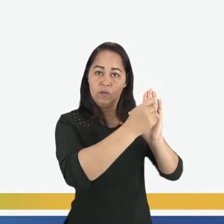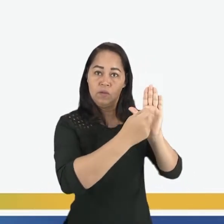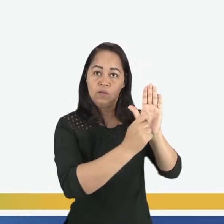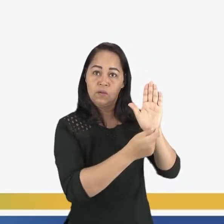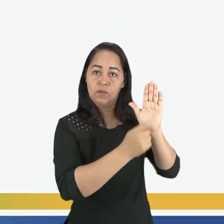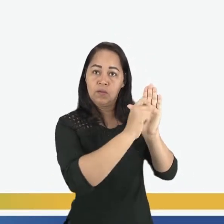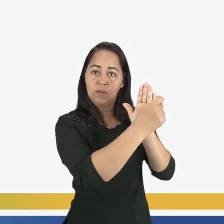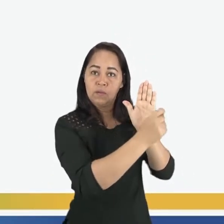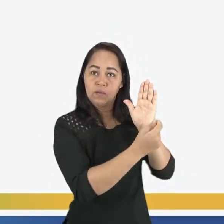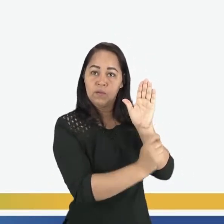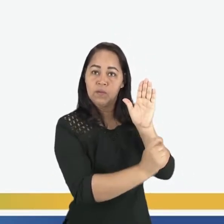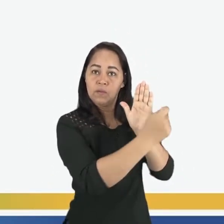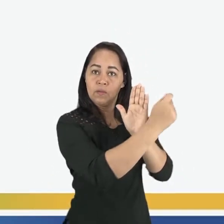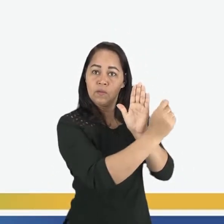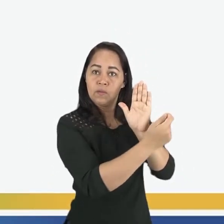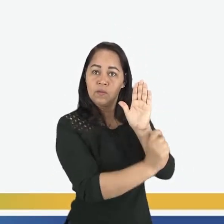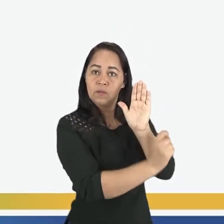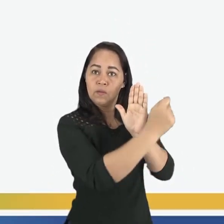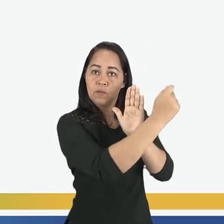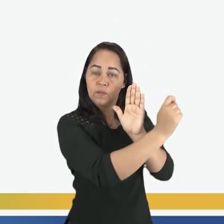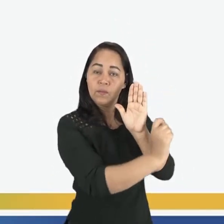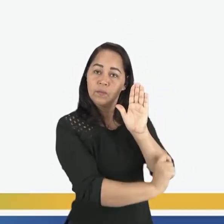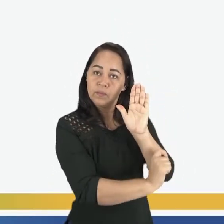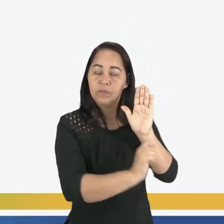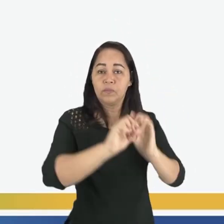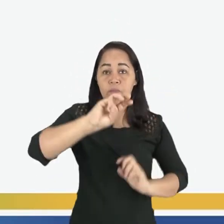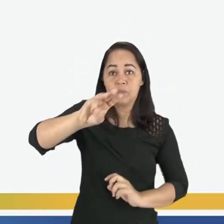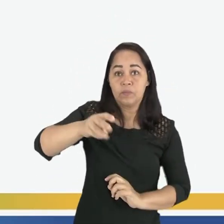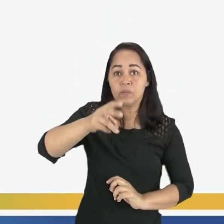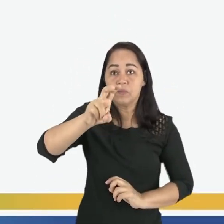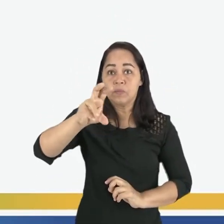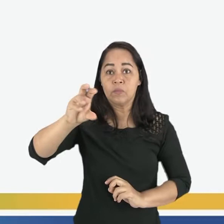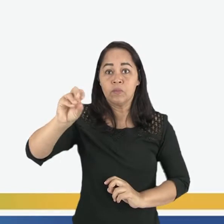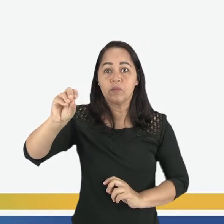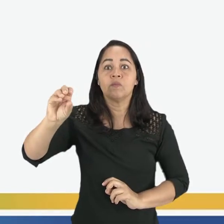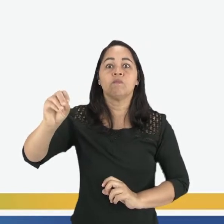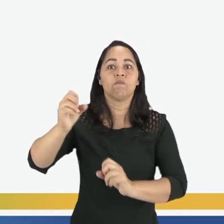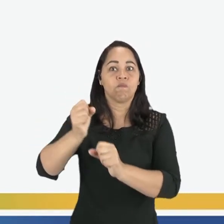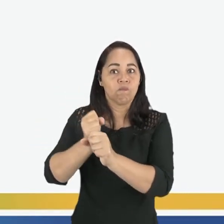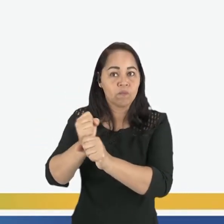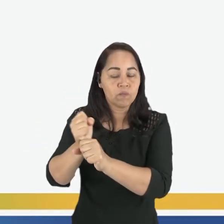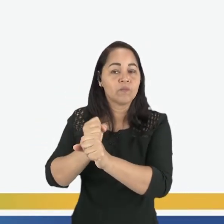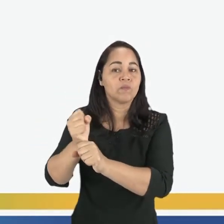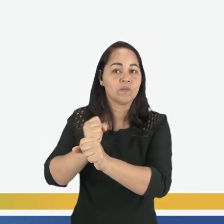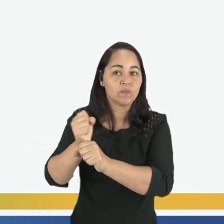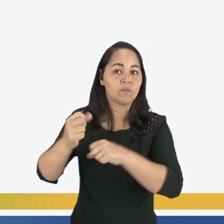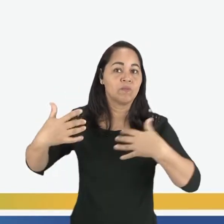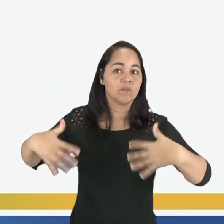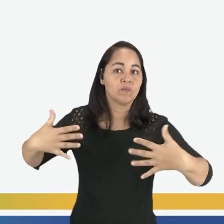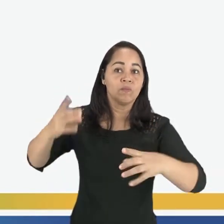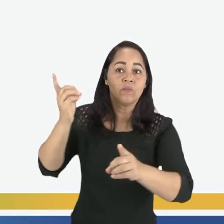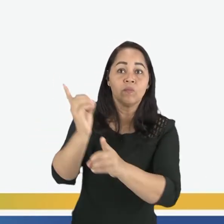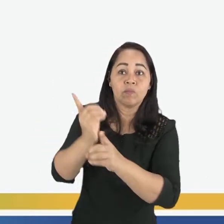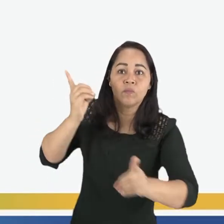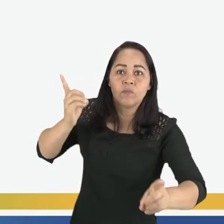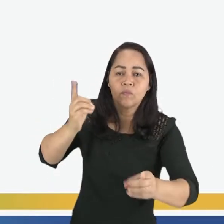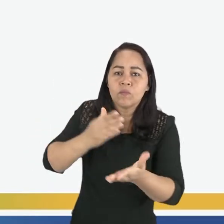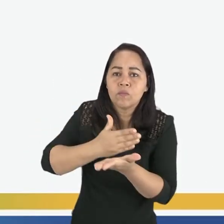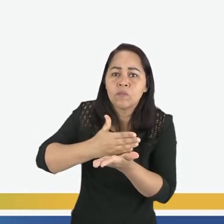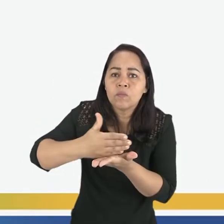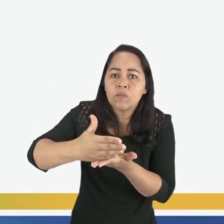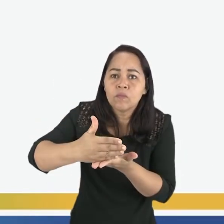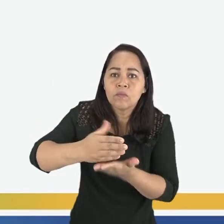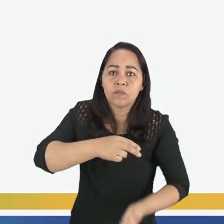registros conhecidos têm cerca de 3.500 anos. Mas já há descobertas indicando que as origens da